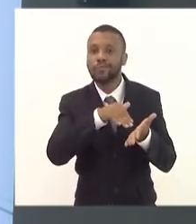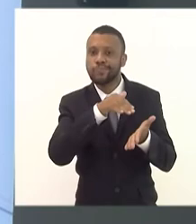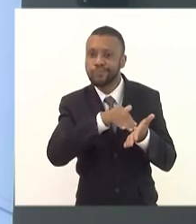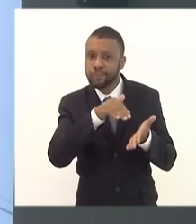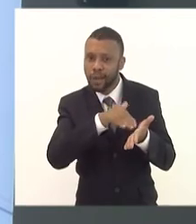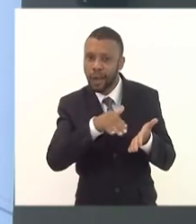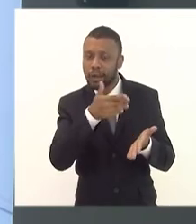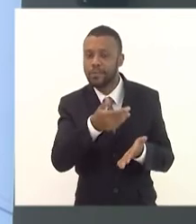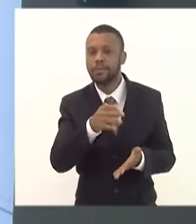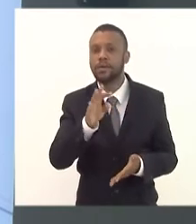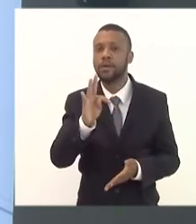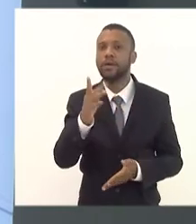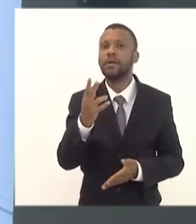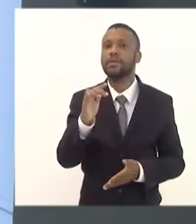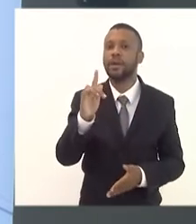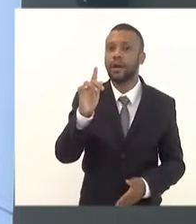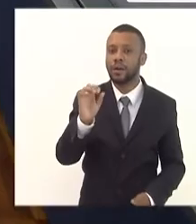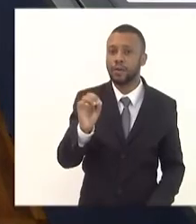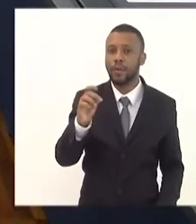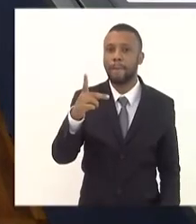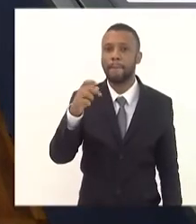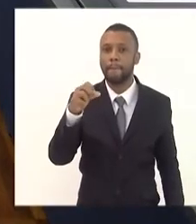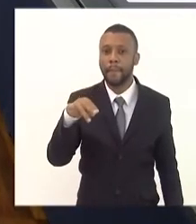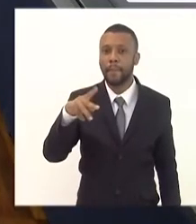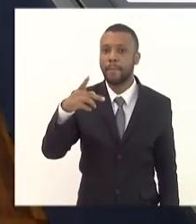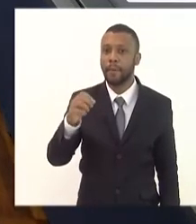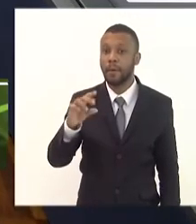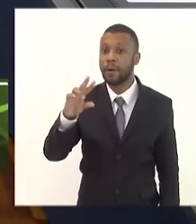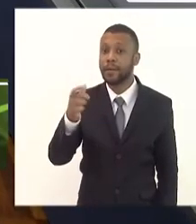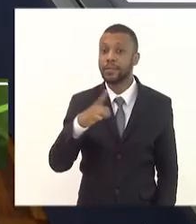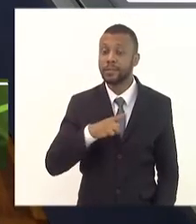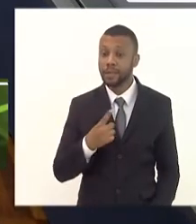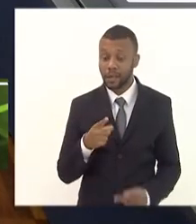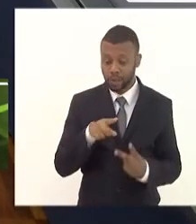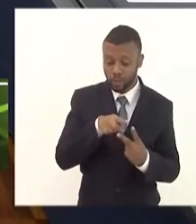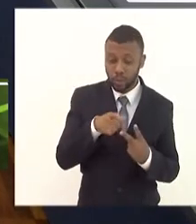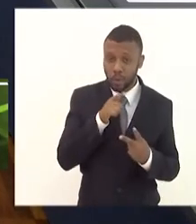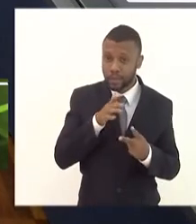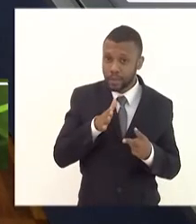Pampolha, porque dois rios, um especial,